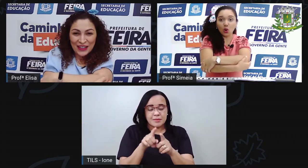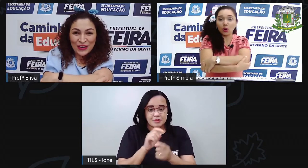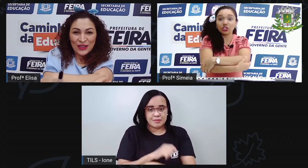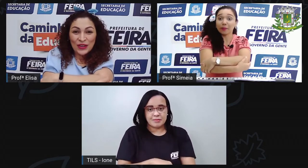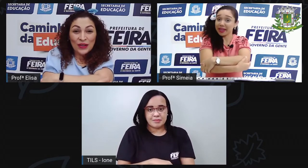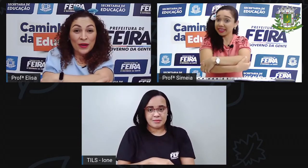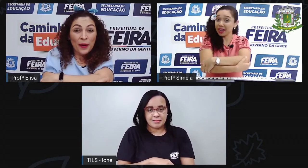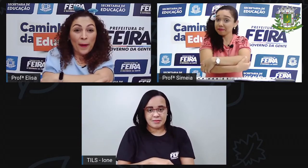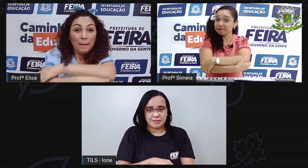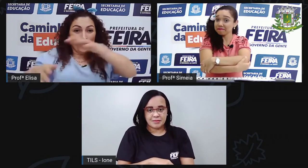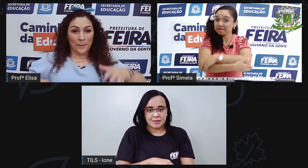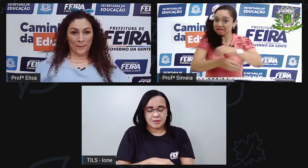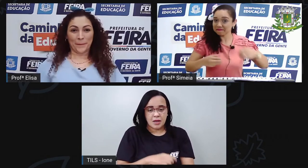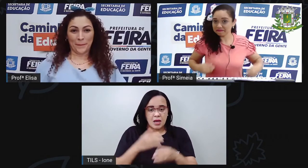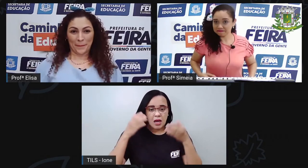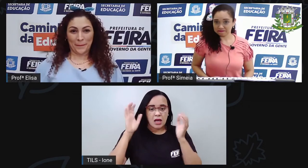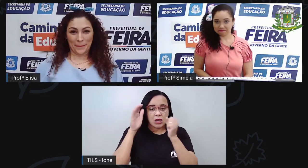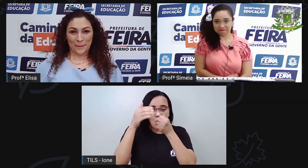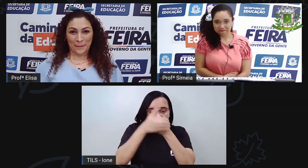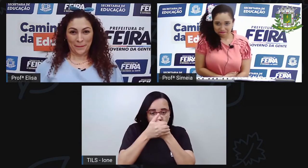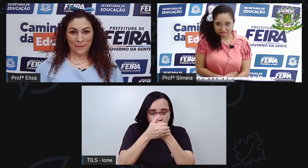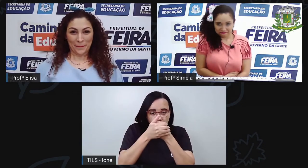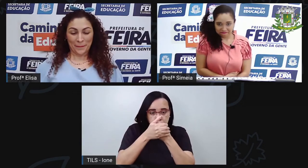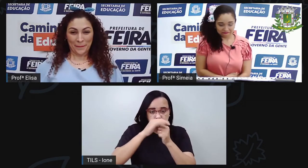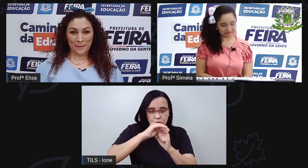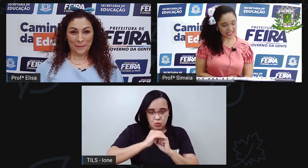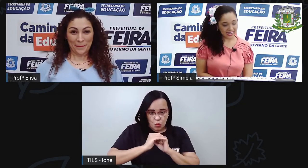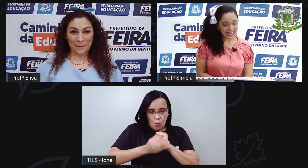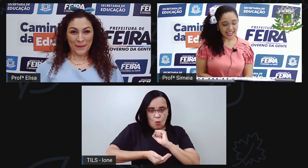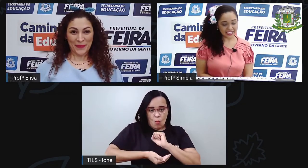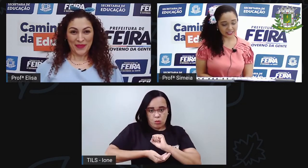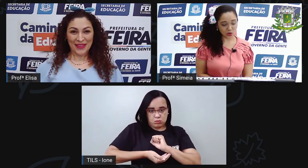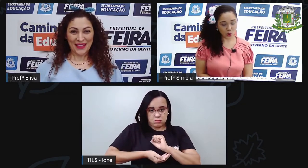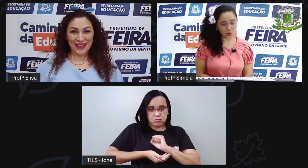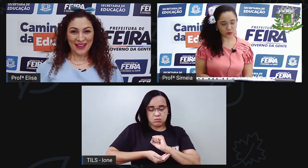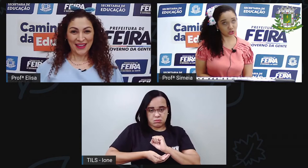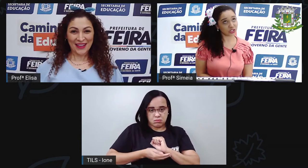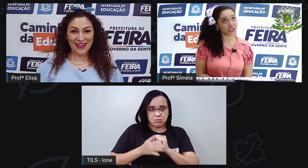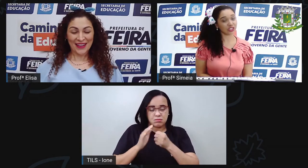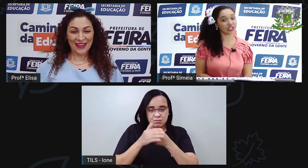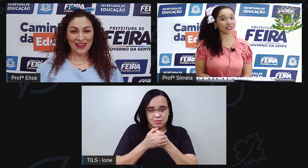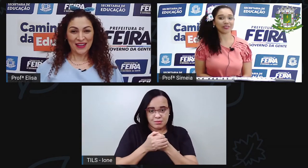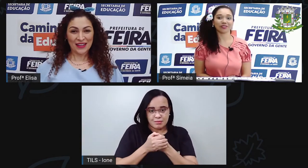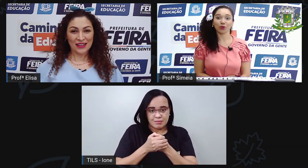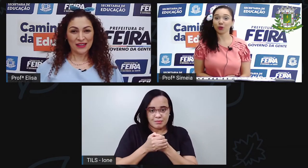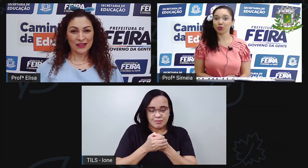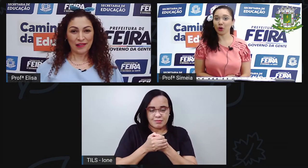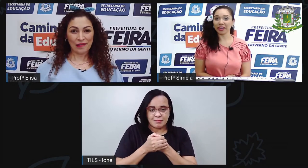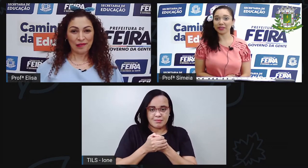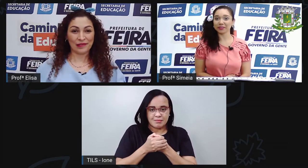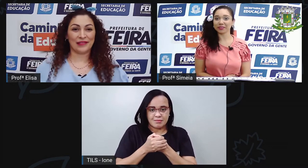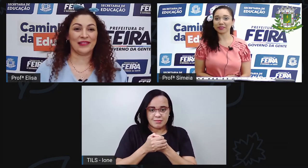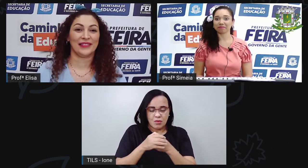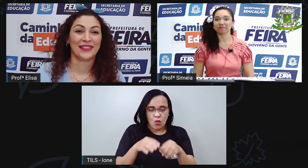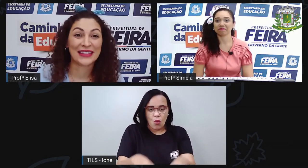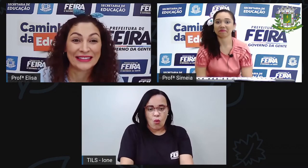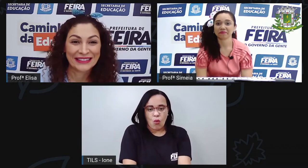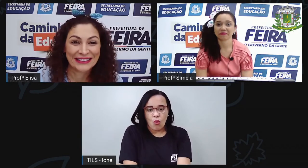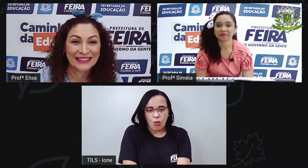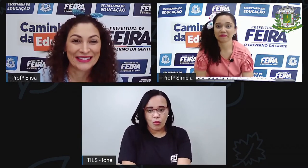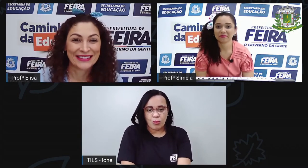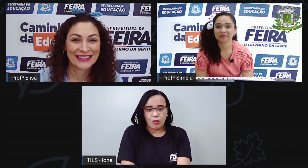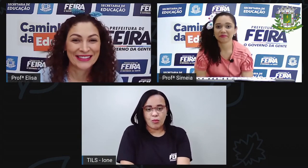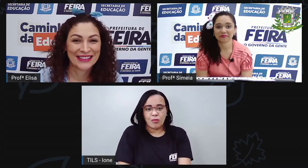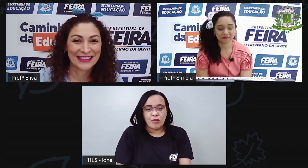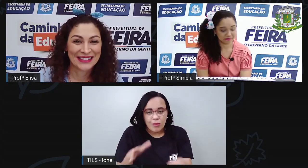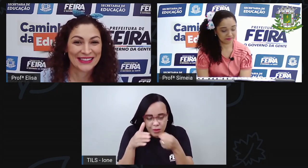se esconde a barriga se esconde o joelho